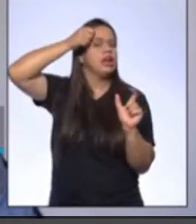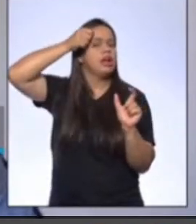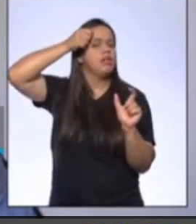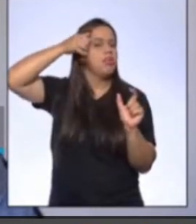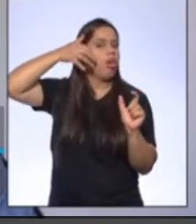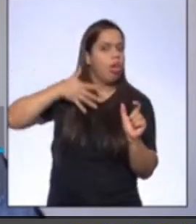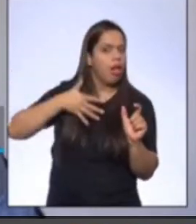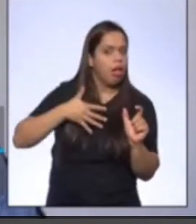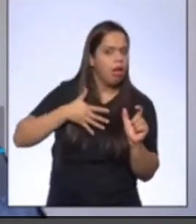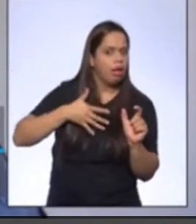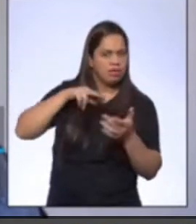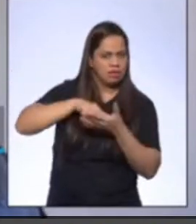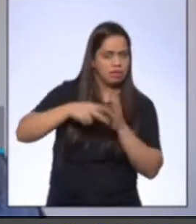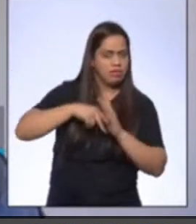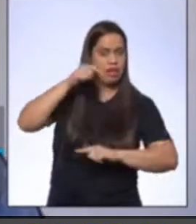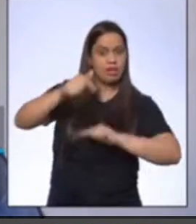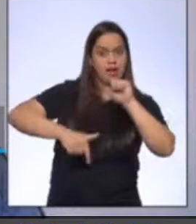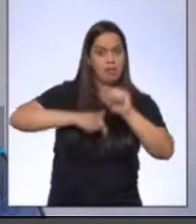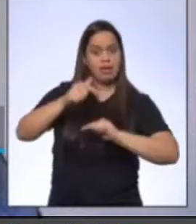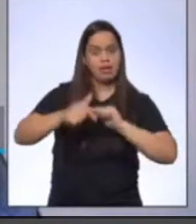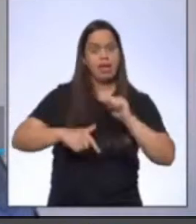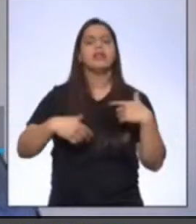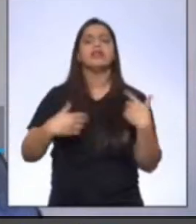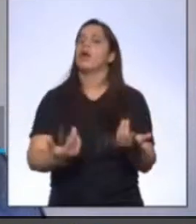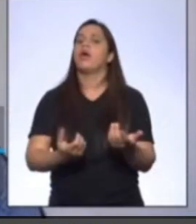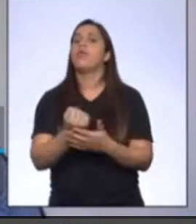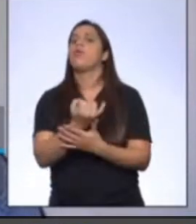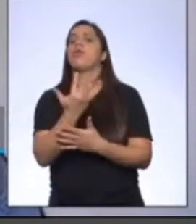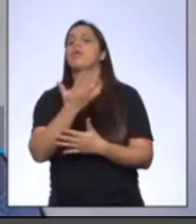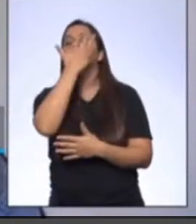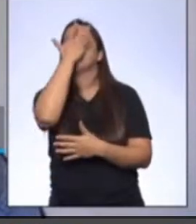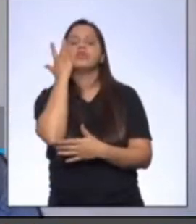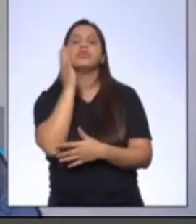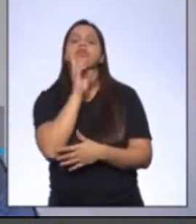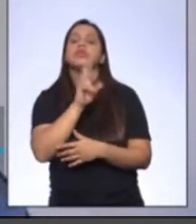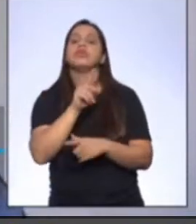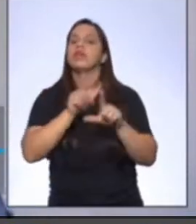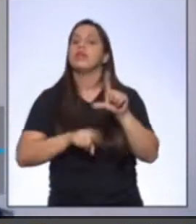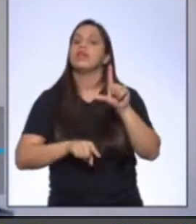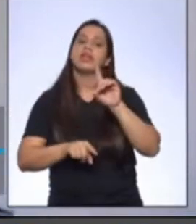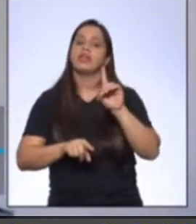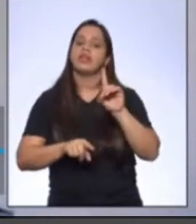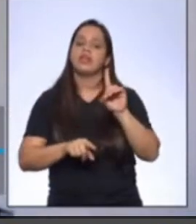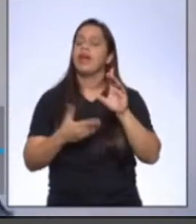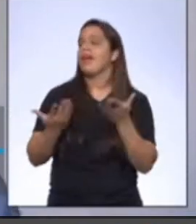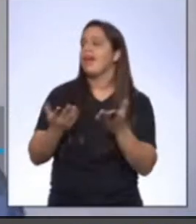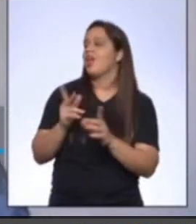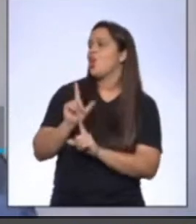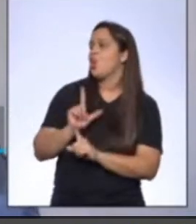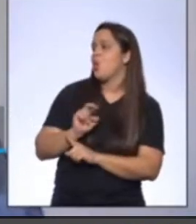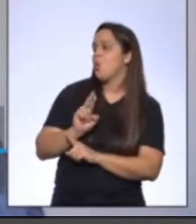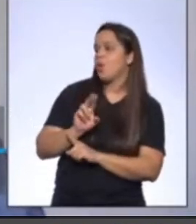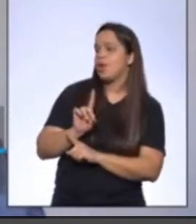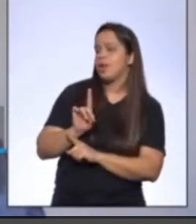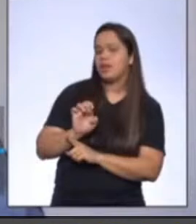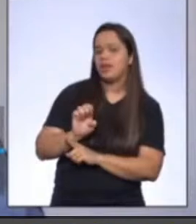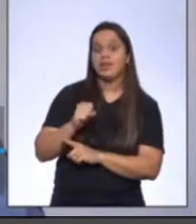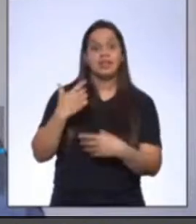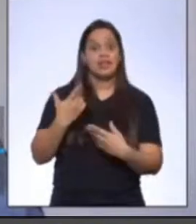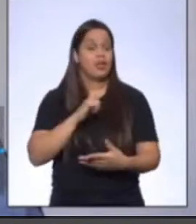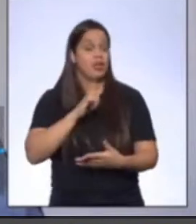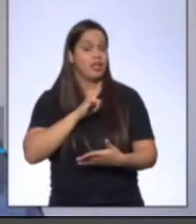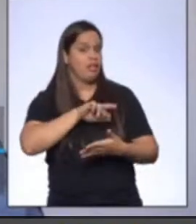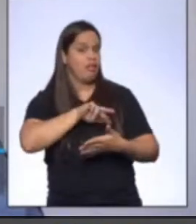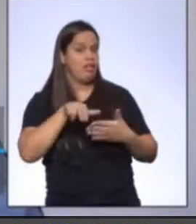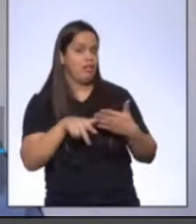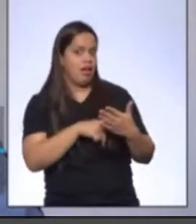Será? Quantas pessoas será que responderam a alternativa D? Hein, Lourdes? Professor, muitos